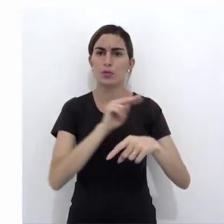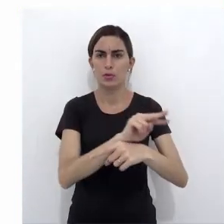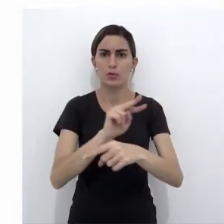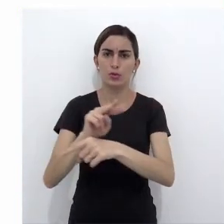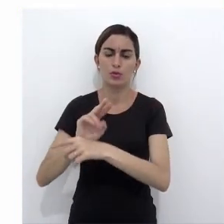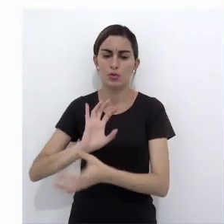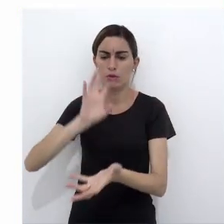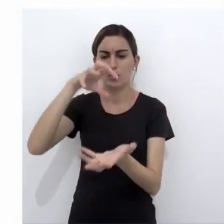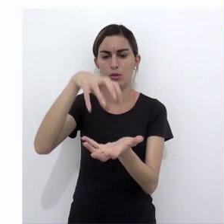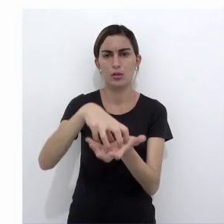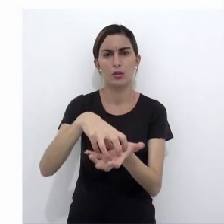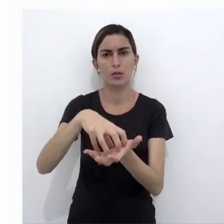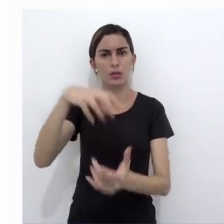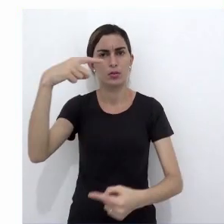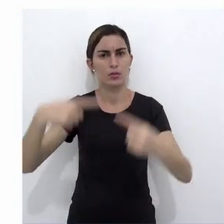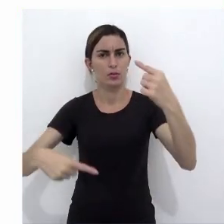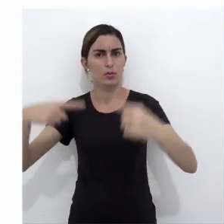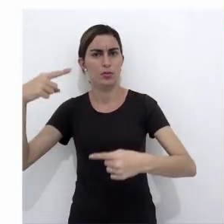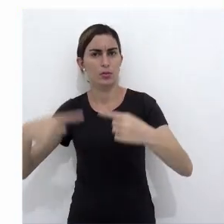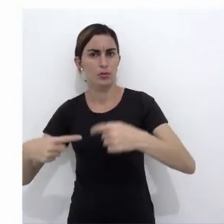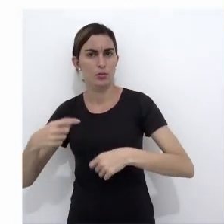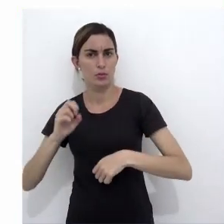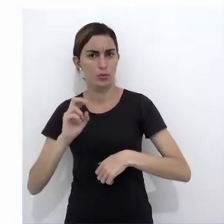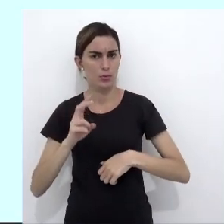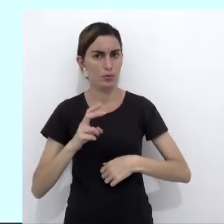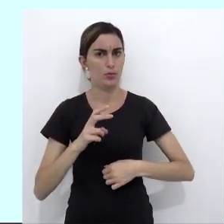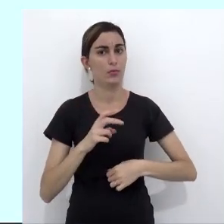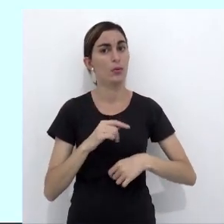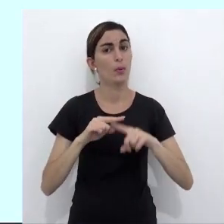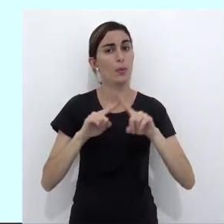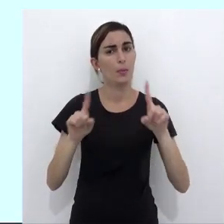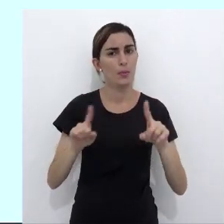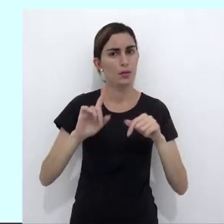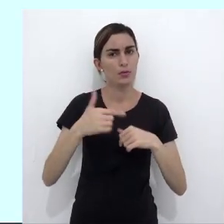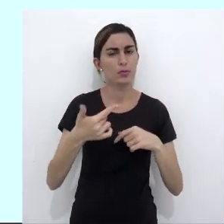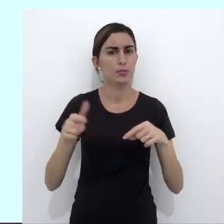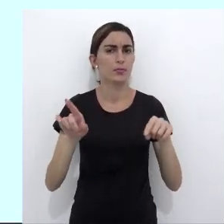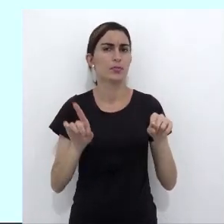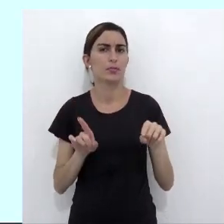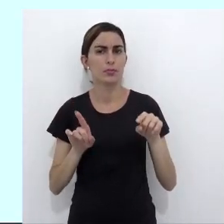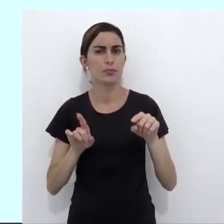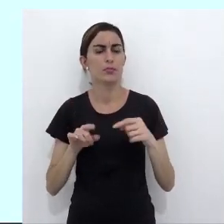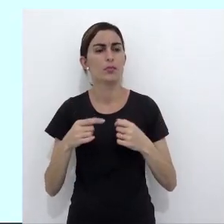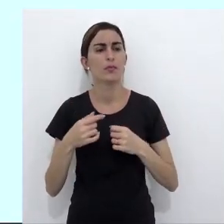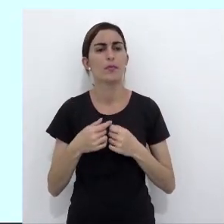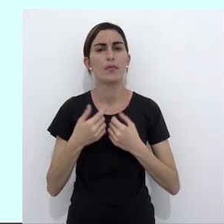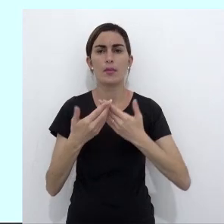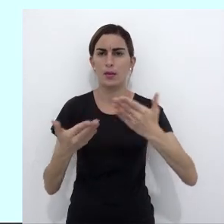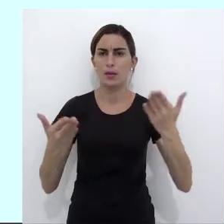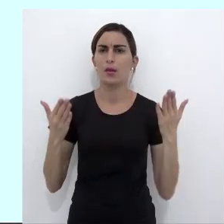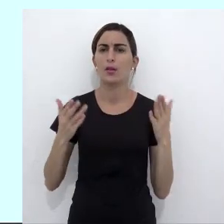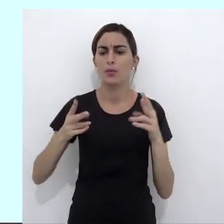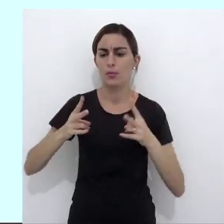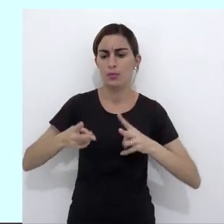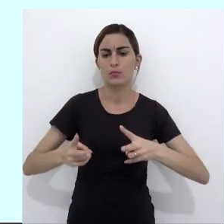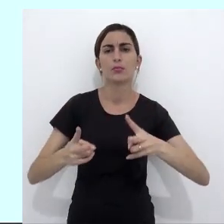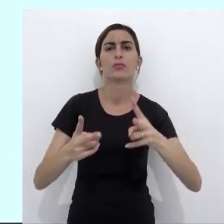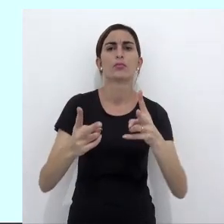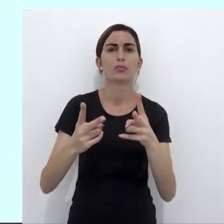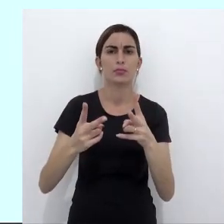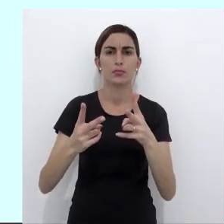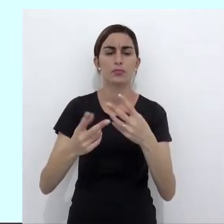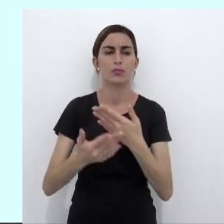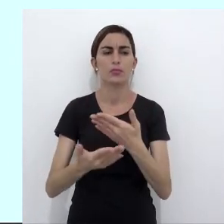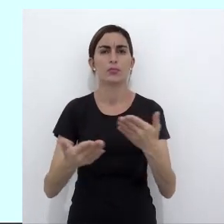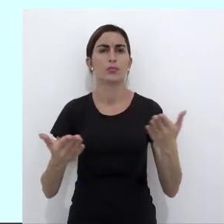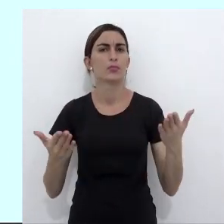pelo centralismo político, ok? Mas, por outro lado, deu continuidade